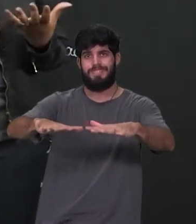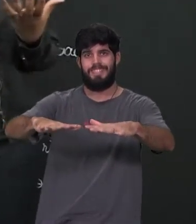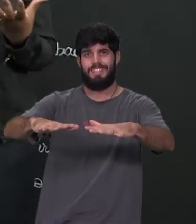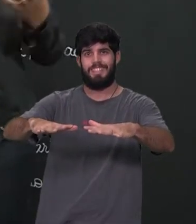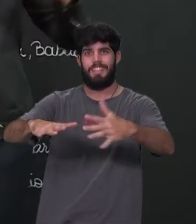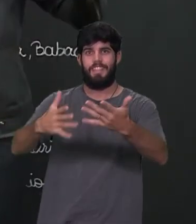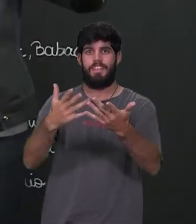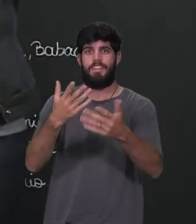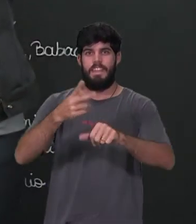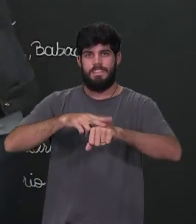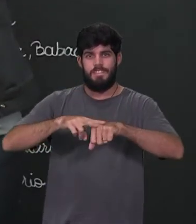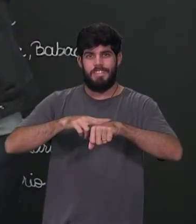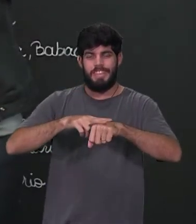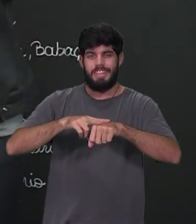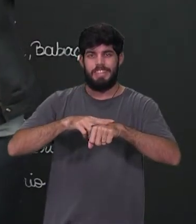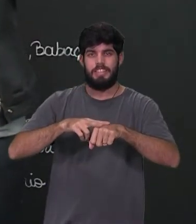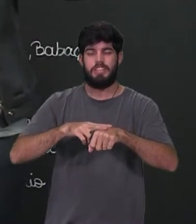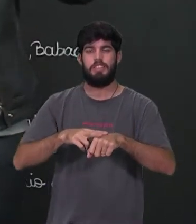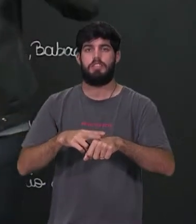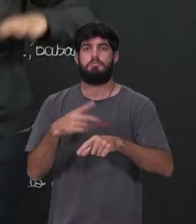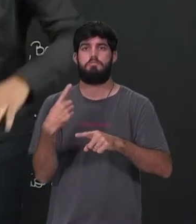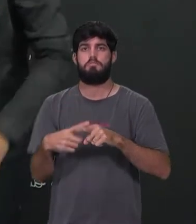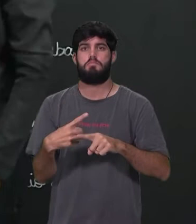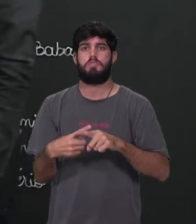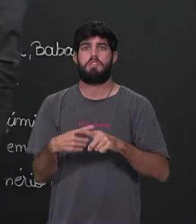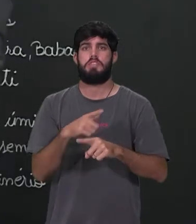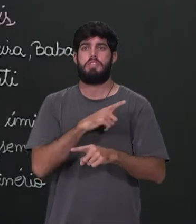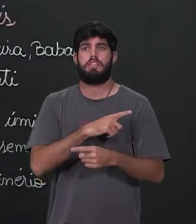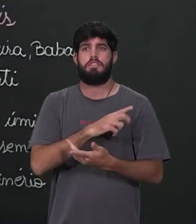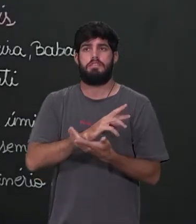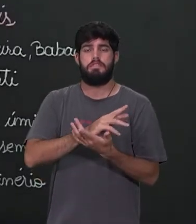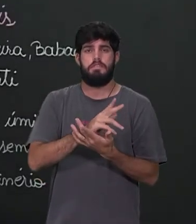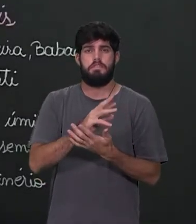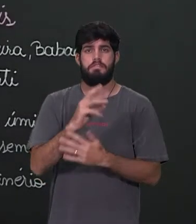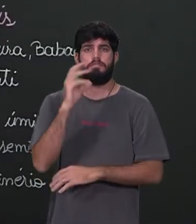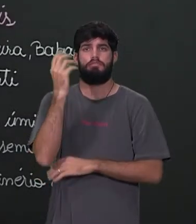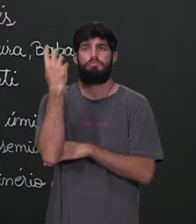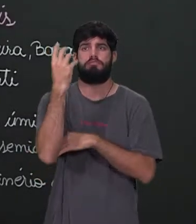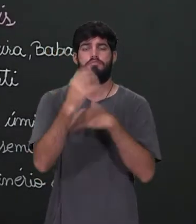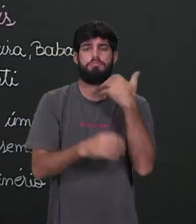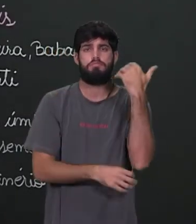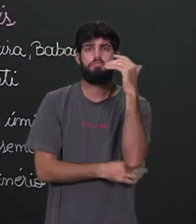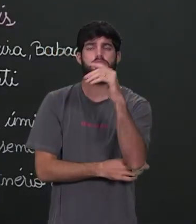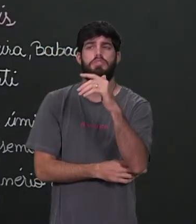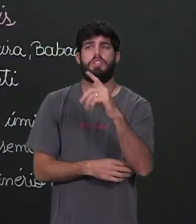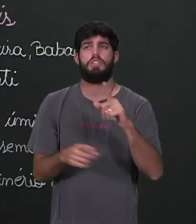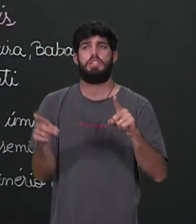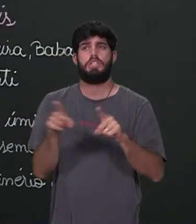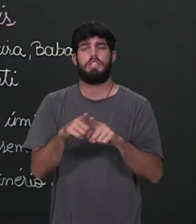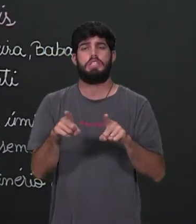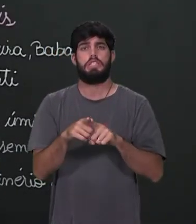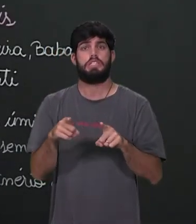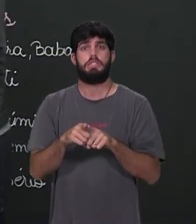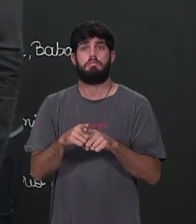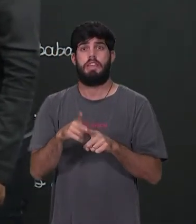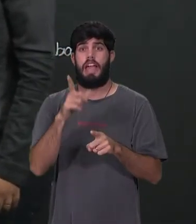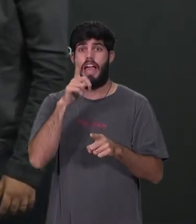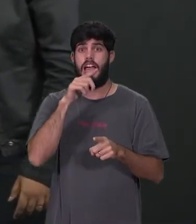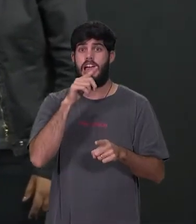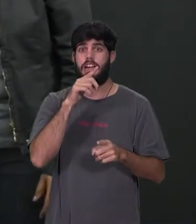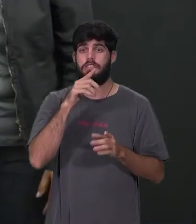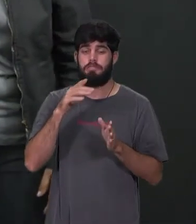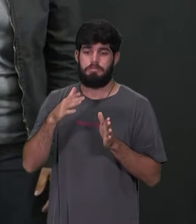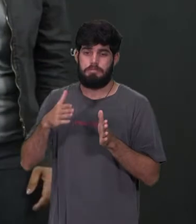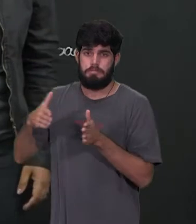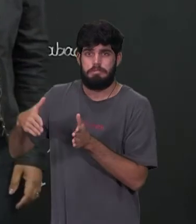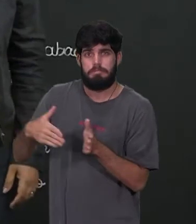impressão, porque tem uma grande diversidade de árvores de grande porte fazendo esse dossel. Temos uma grande quantidade de